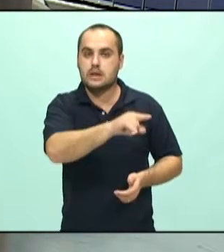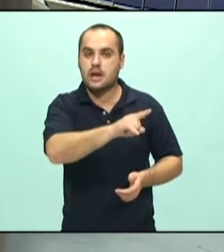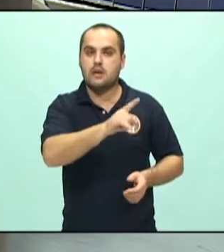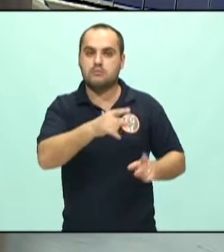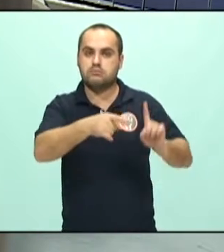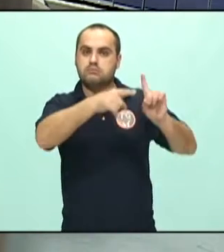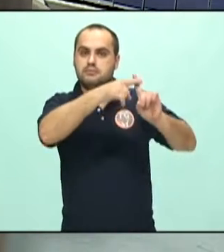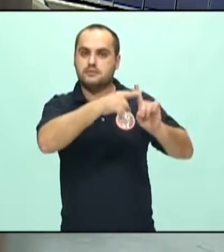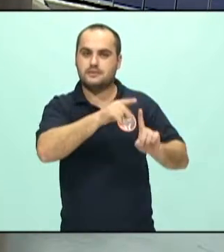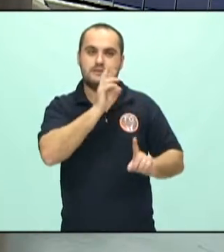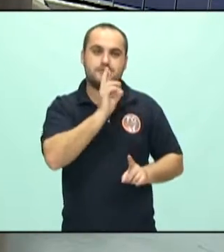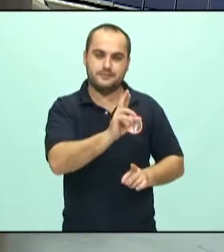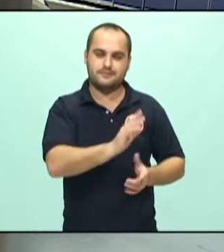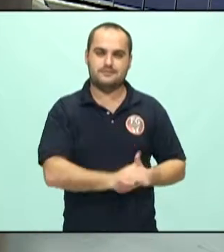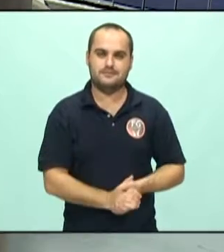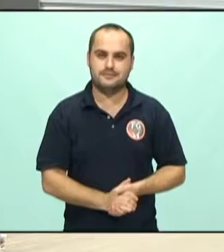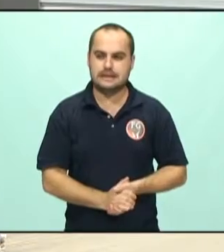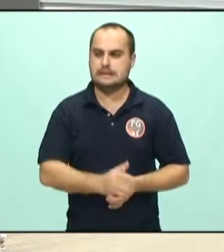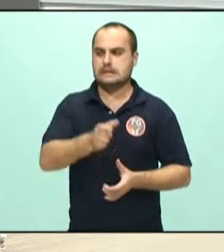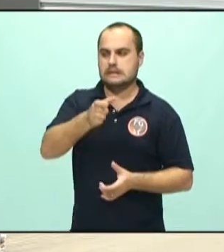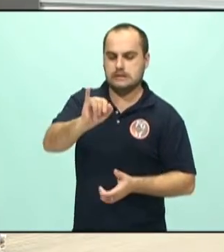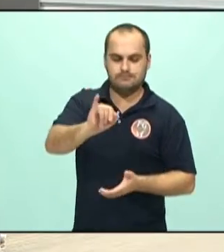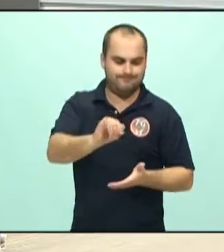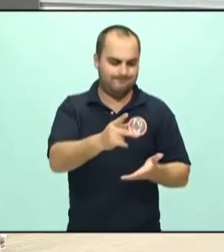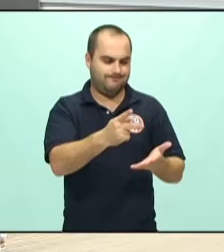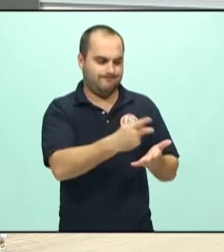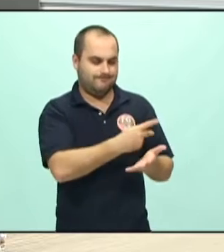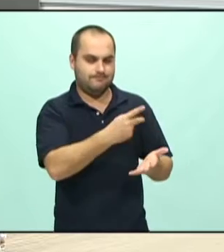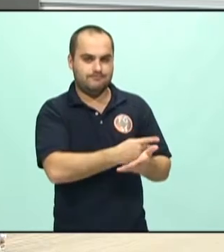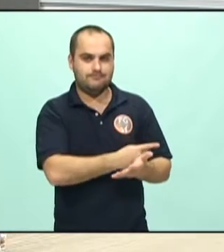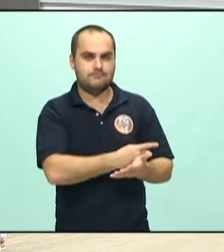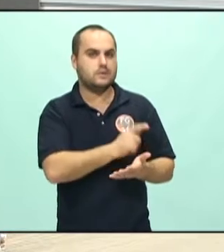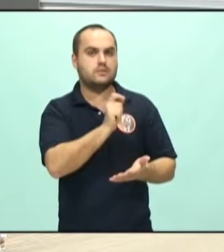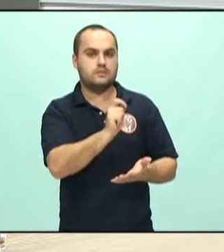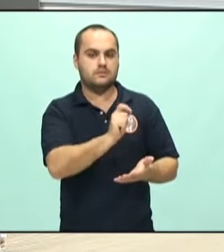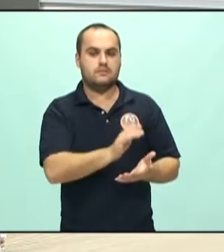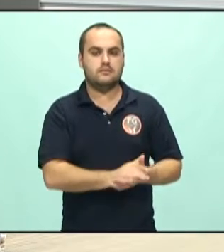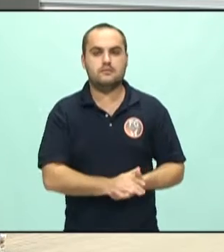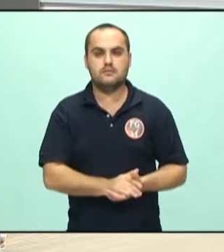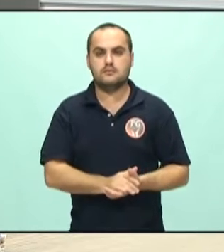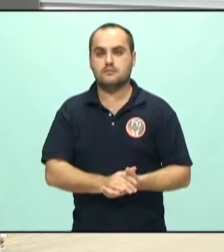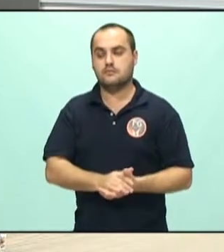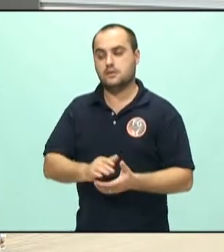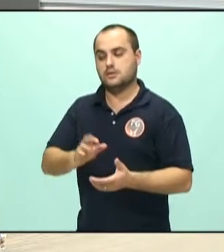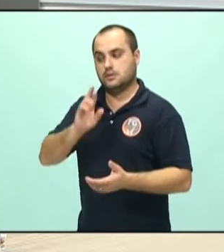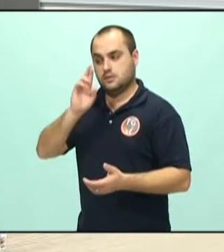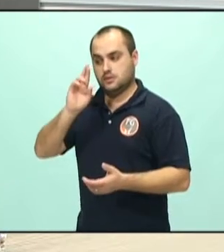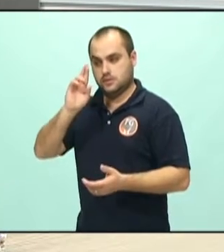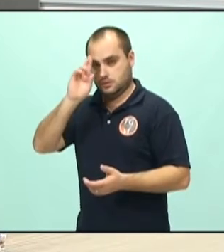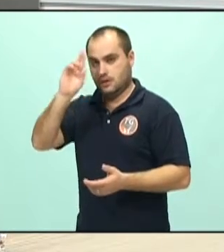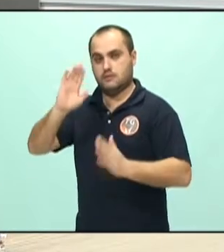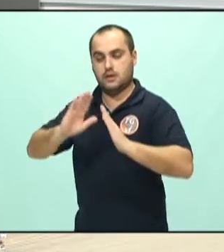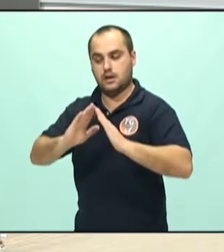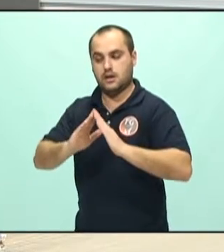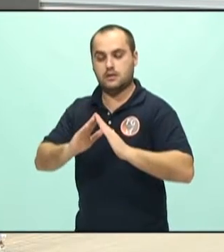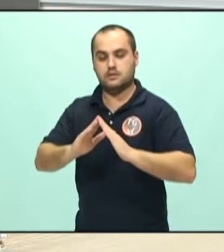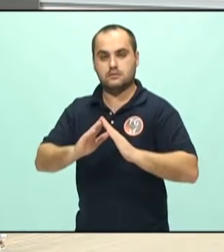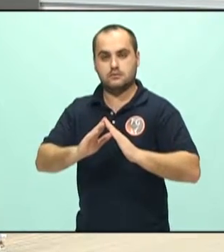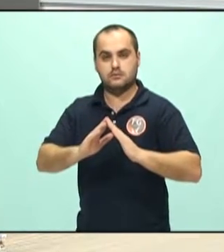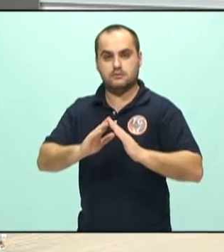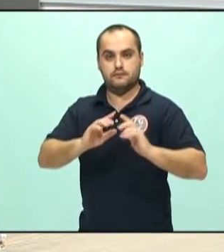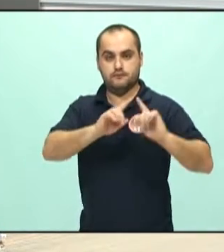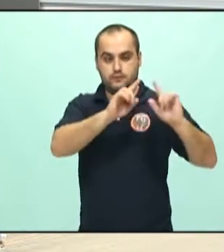se ela não fizer não estiver fazendo ele é indicado é orientado a fazer algumas mudanças então é um feedback